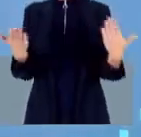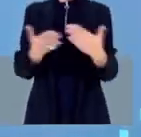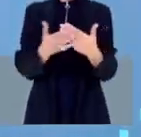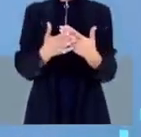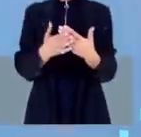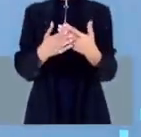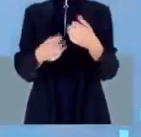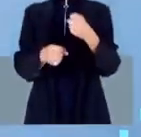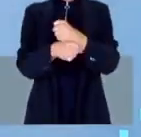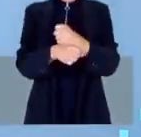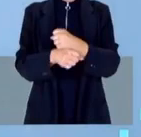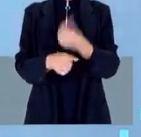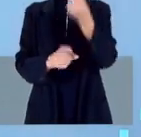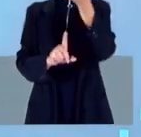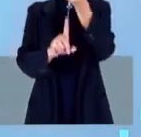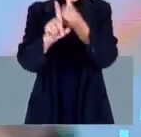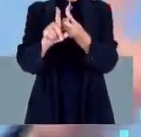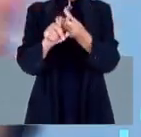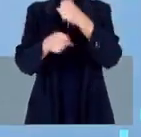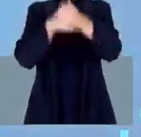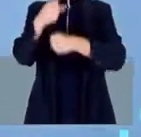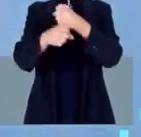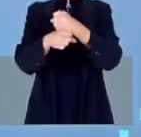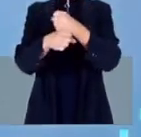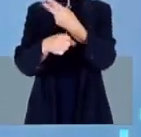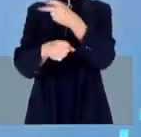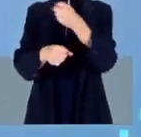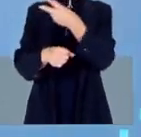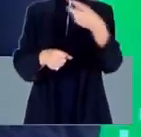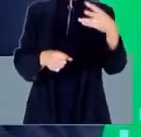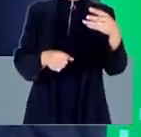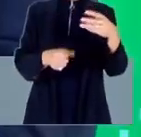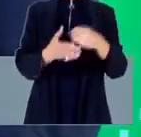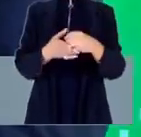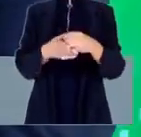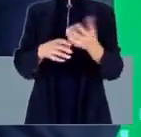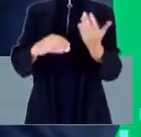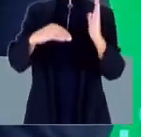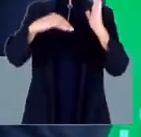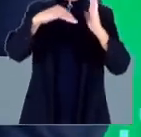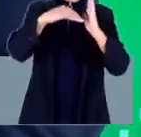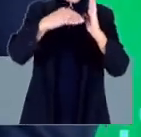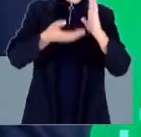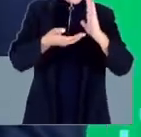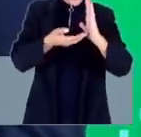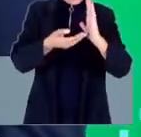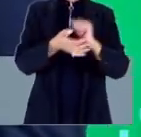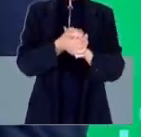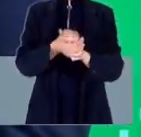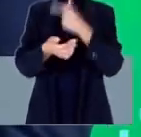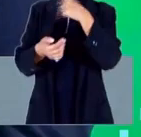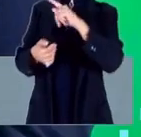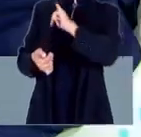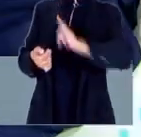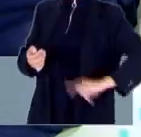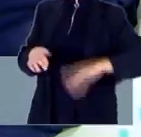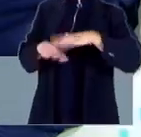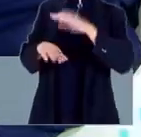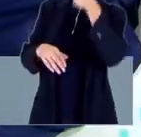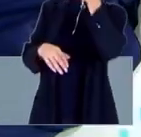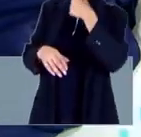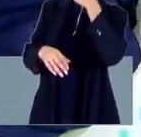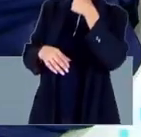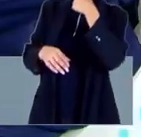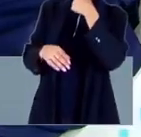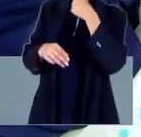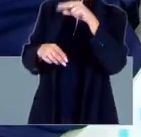e nos seis primeiros meses do ano que vem na Câmara dos Deputados o seu governo vai ter mais mulheres nos cargo